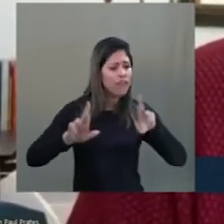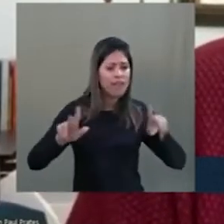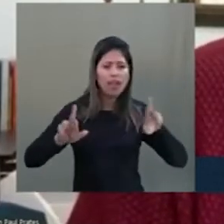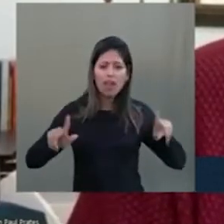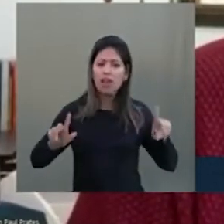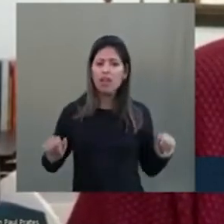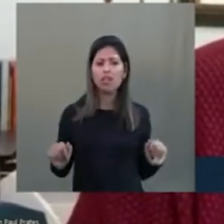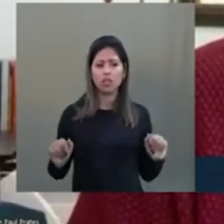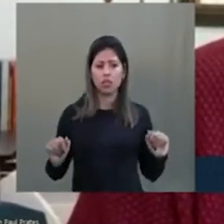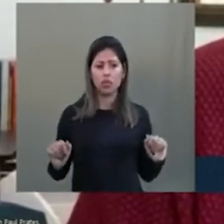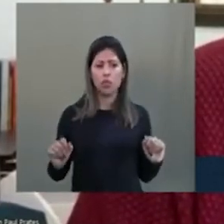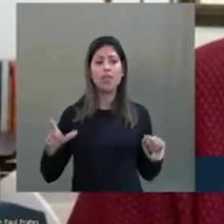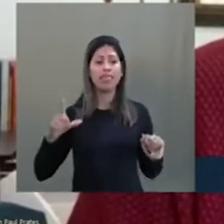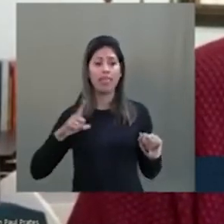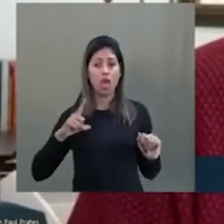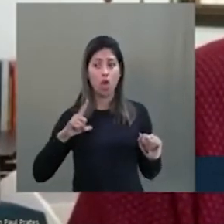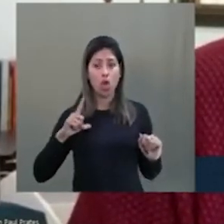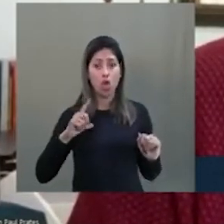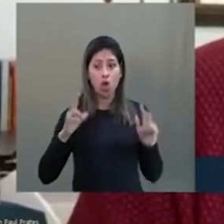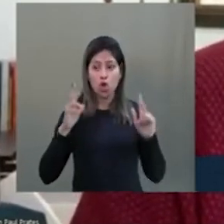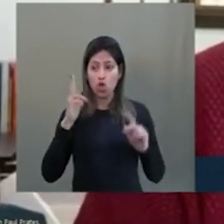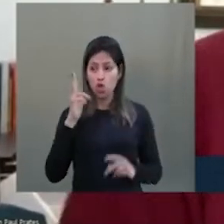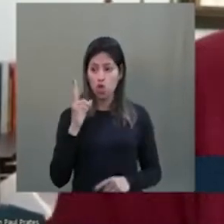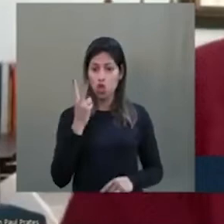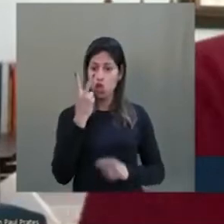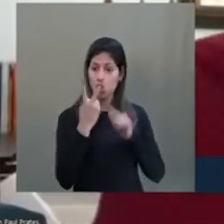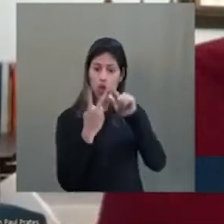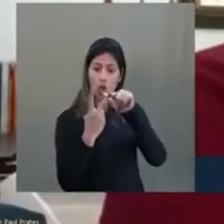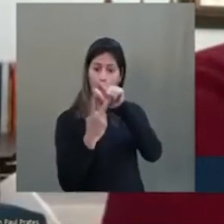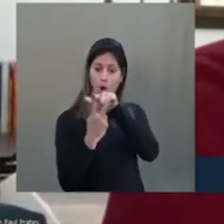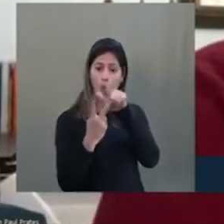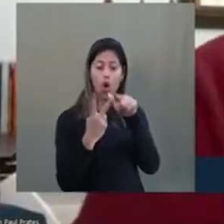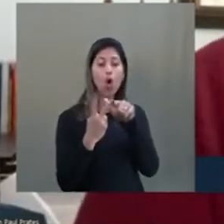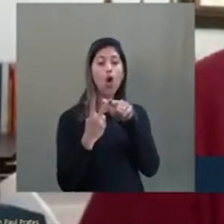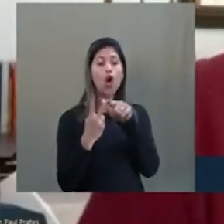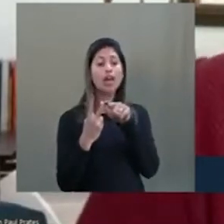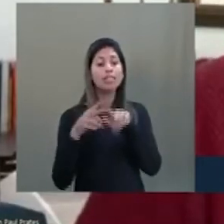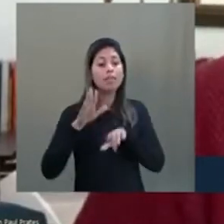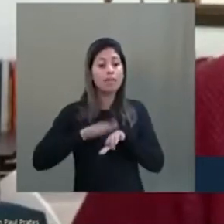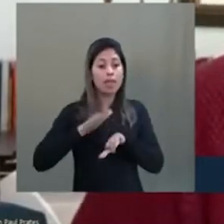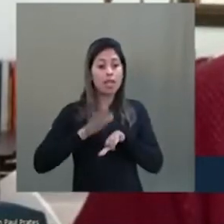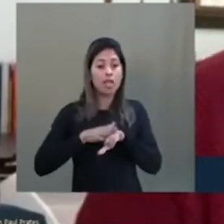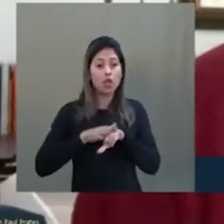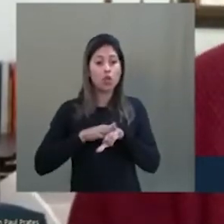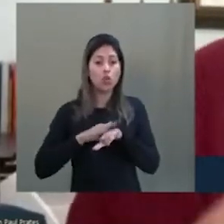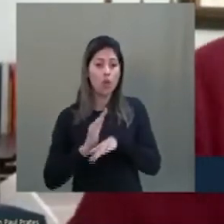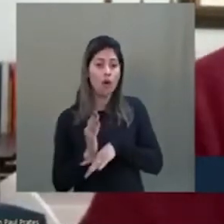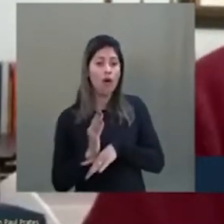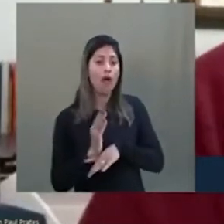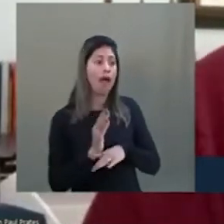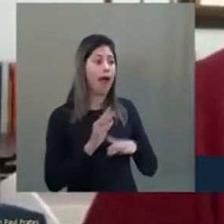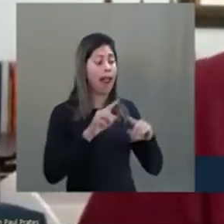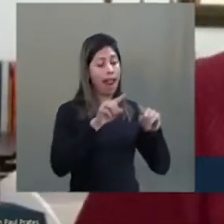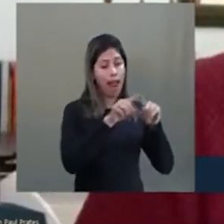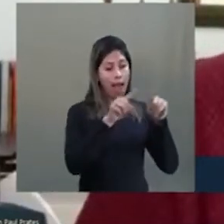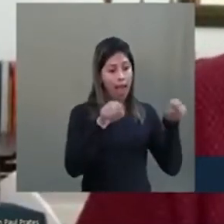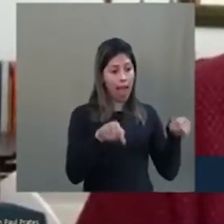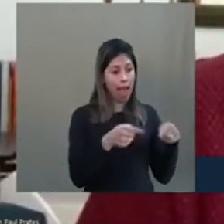é ela ter dois descansos para sair e ir à creche amamentar ou receber o filho de